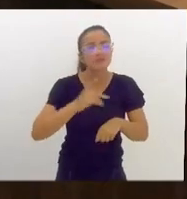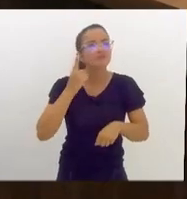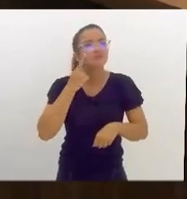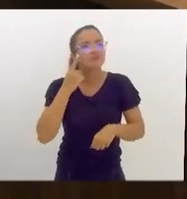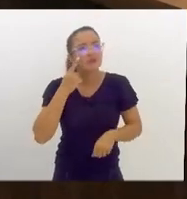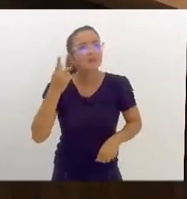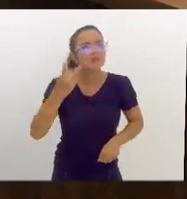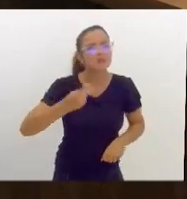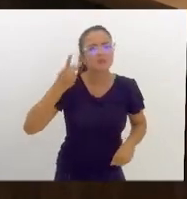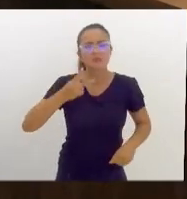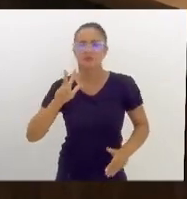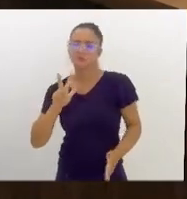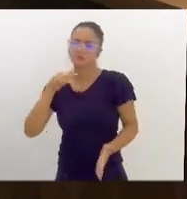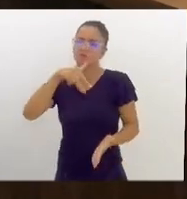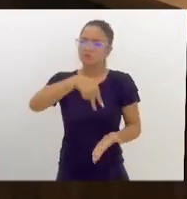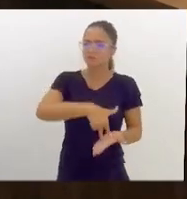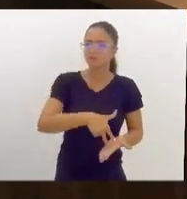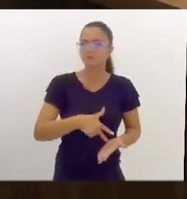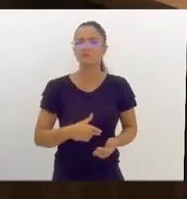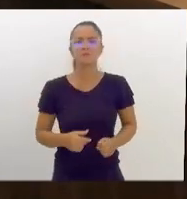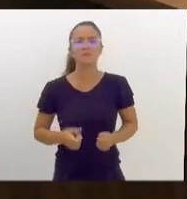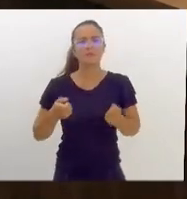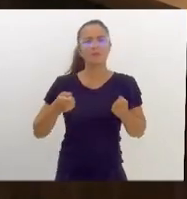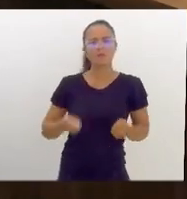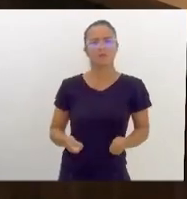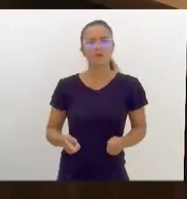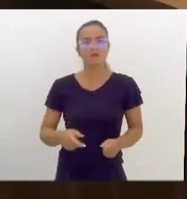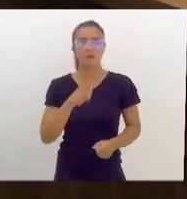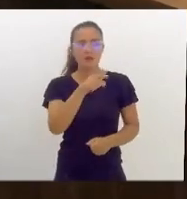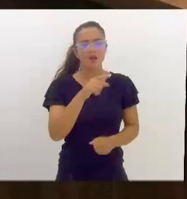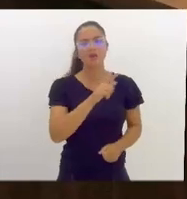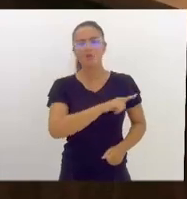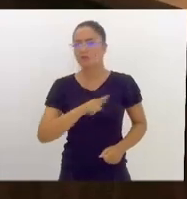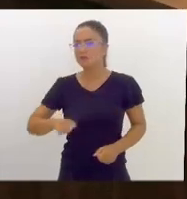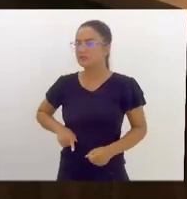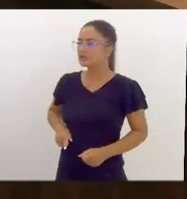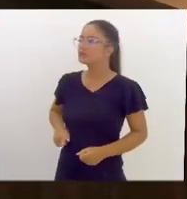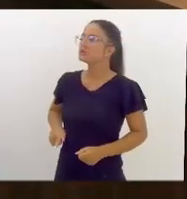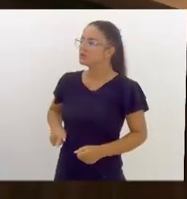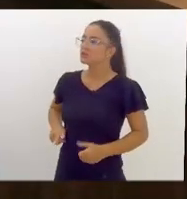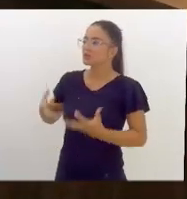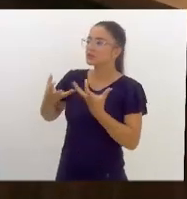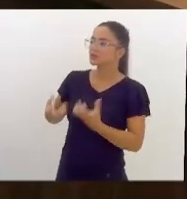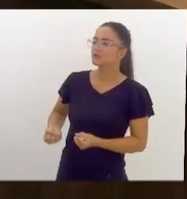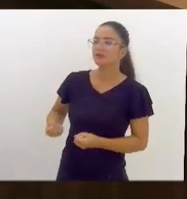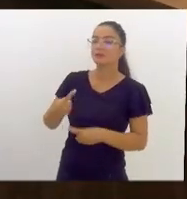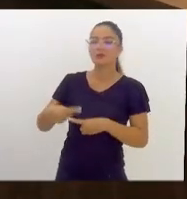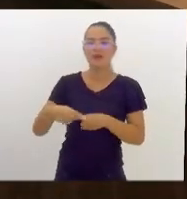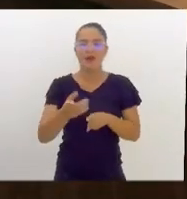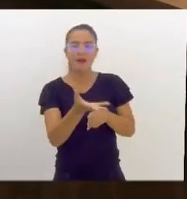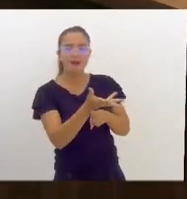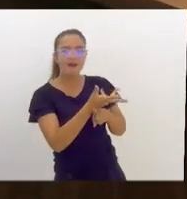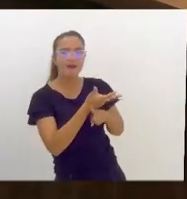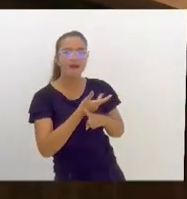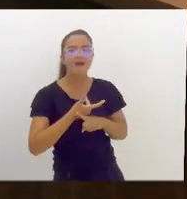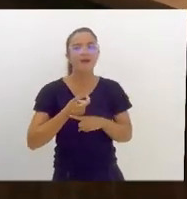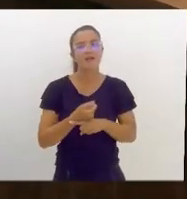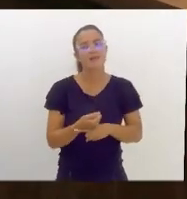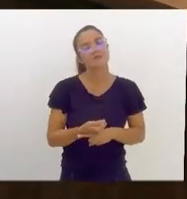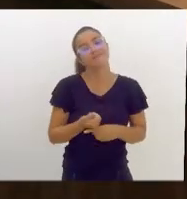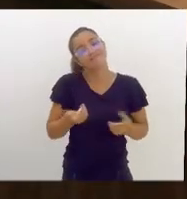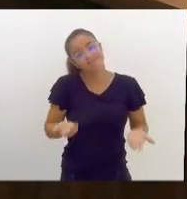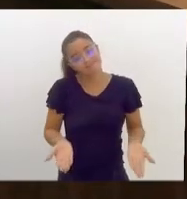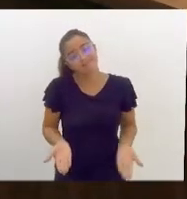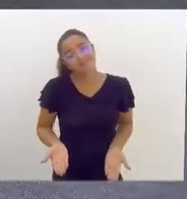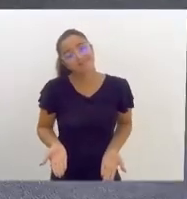politicamente se posicionar e convencer o governo. A minha lei da moda, deputado Luiz Paulo, se a gente fosse tratar dessa